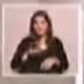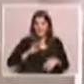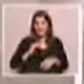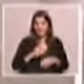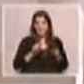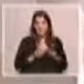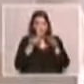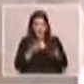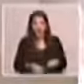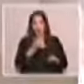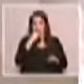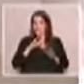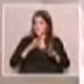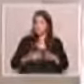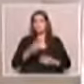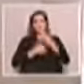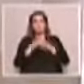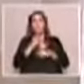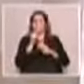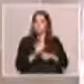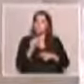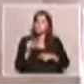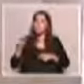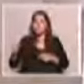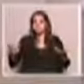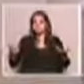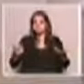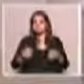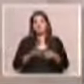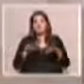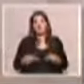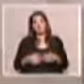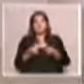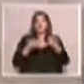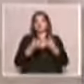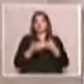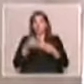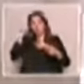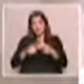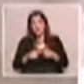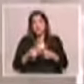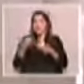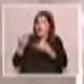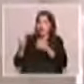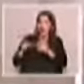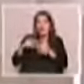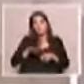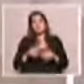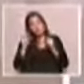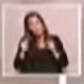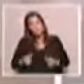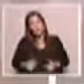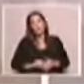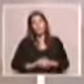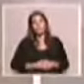existe para consumo, não é preciso comer muito, é em pequena quantidade, aliás, como, sei lá, os videojogos também é para existir, mas em pequena quantidade. Sem dúvida. Há mais coisas. Não. O queijo